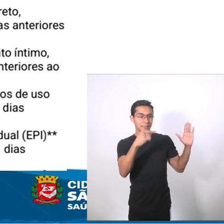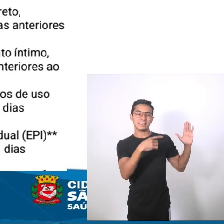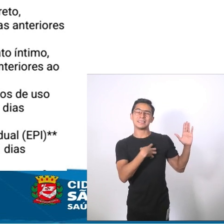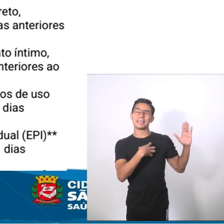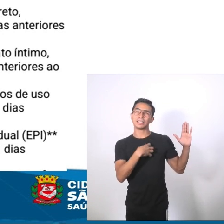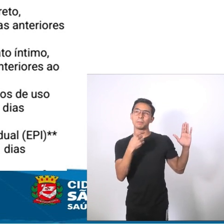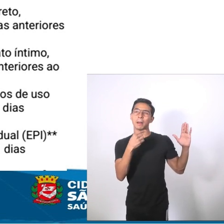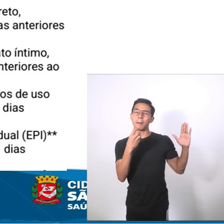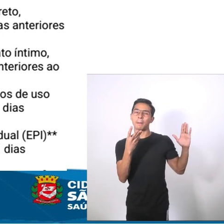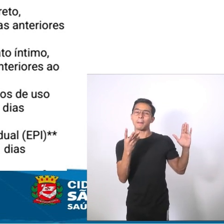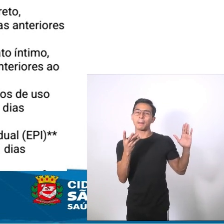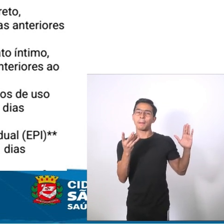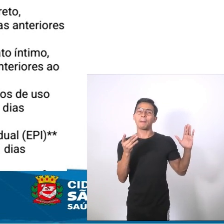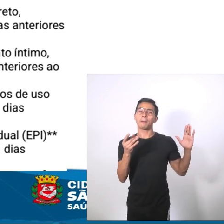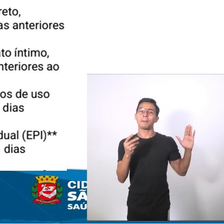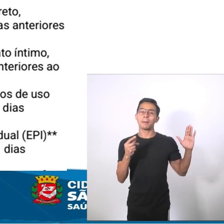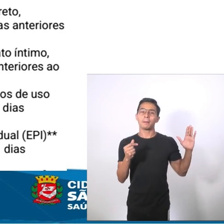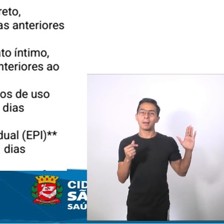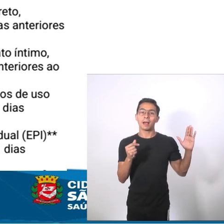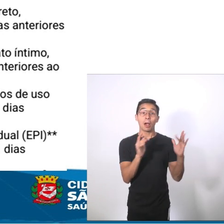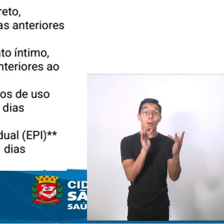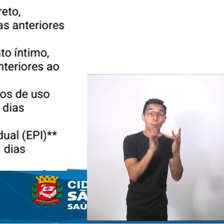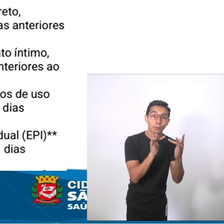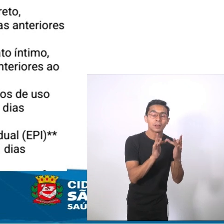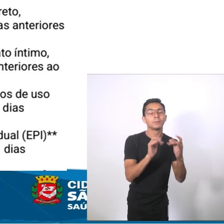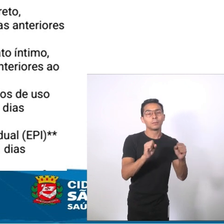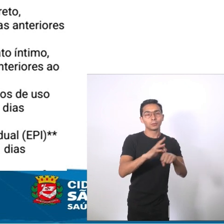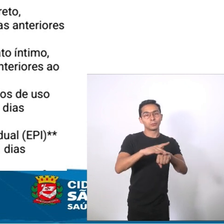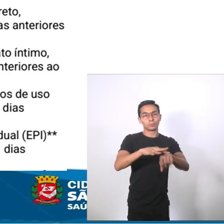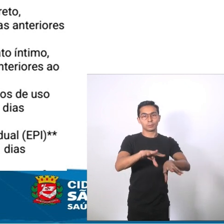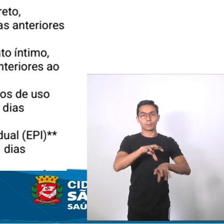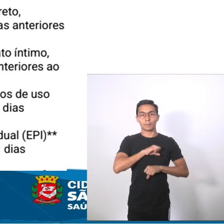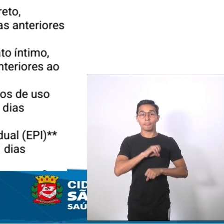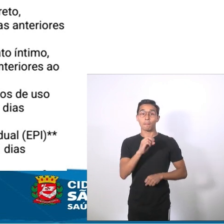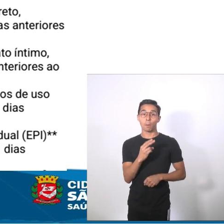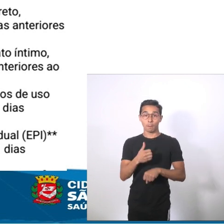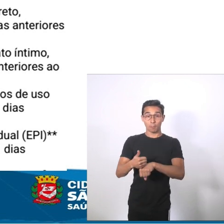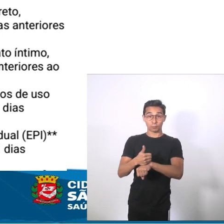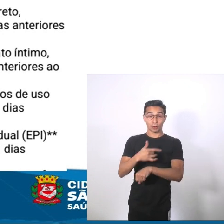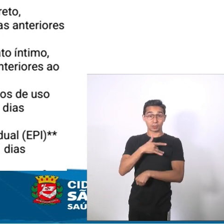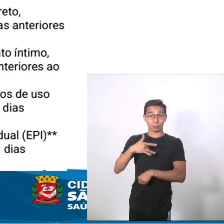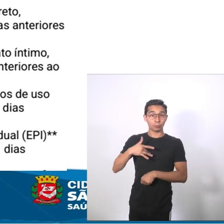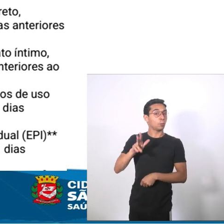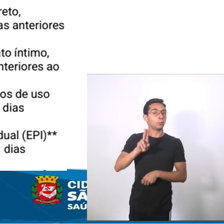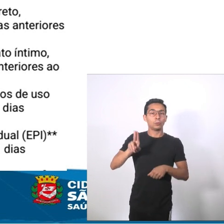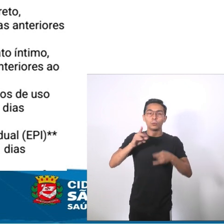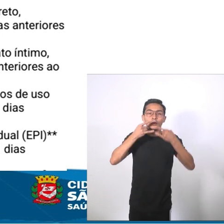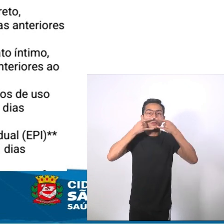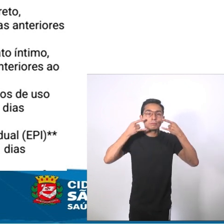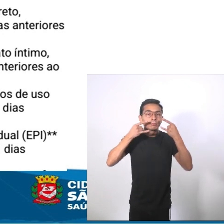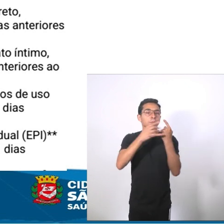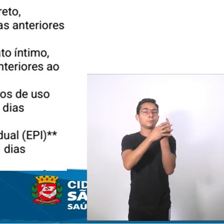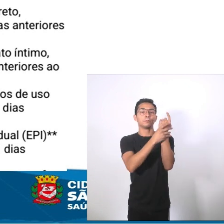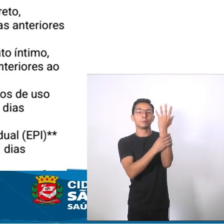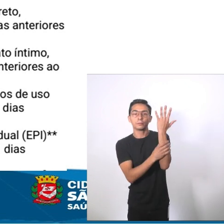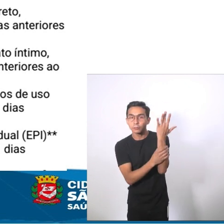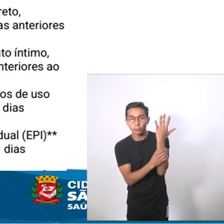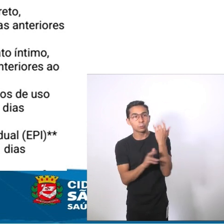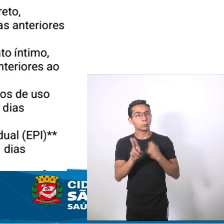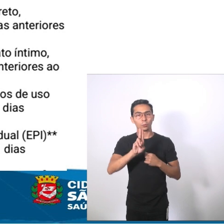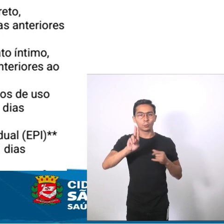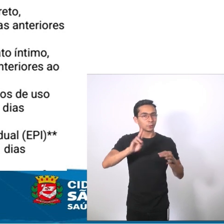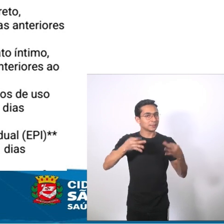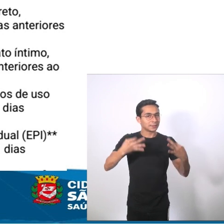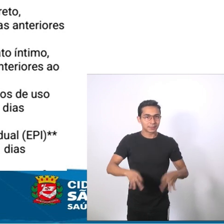ou trabalhadores de saúde sem uso adequado de equipamentos de proteção individual, com história